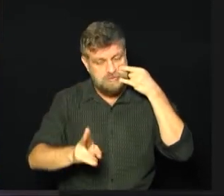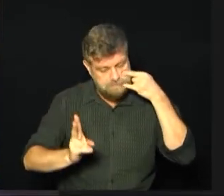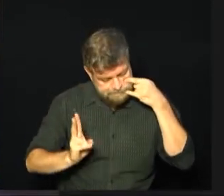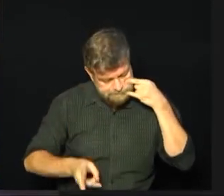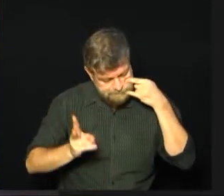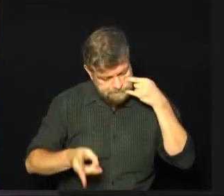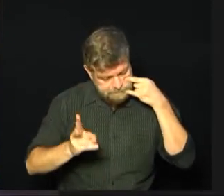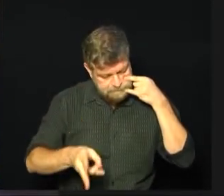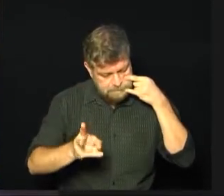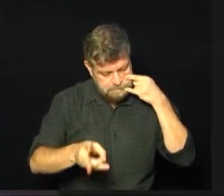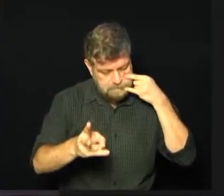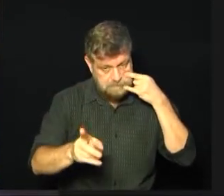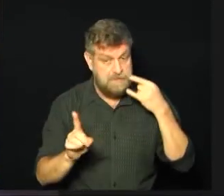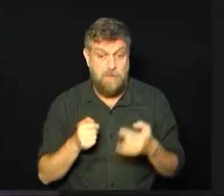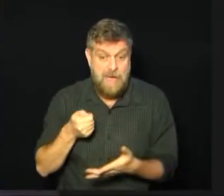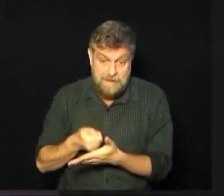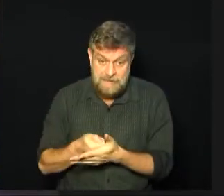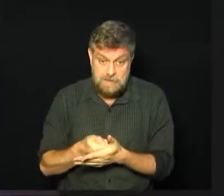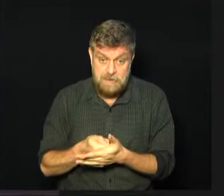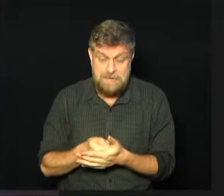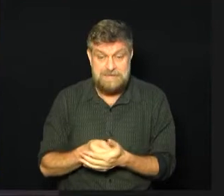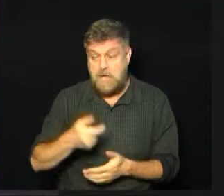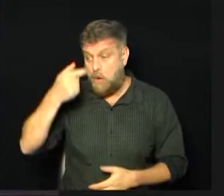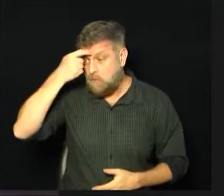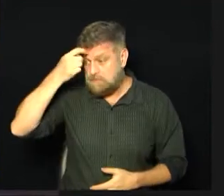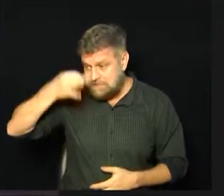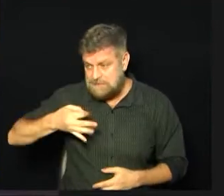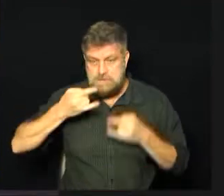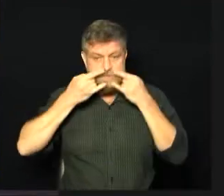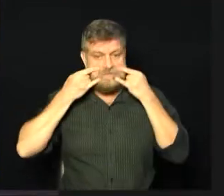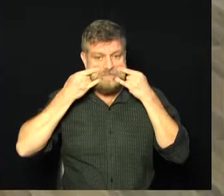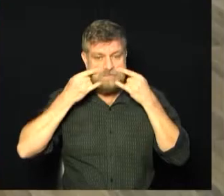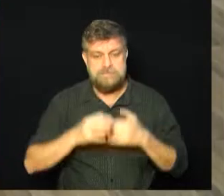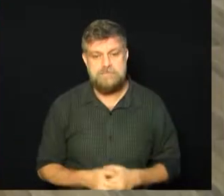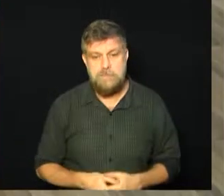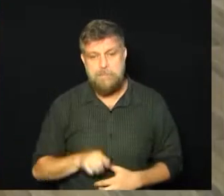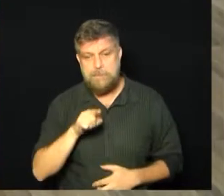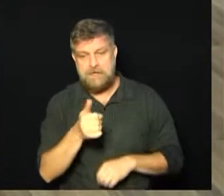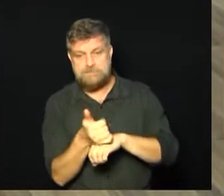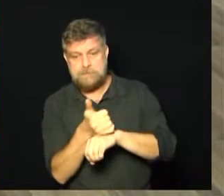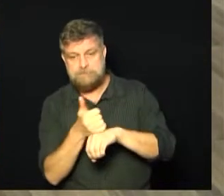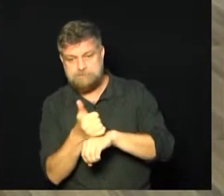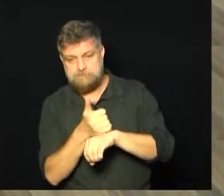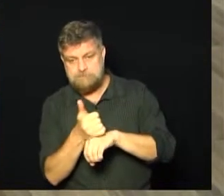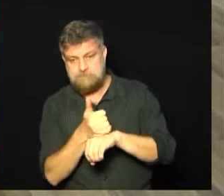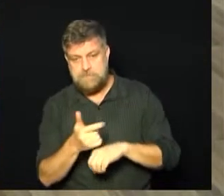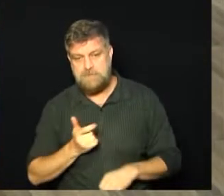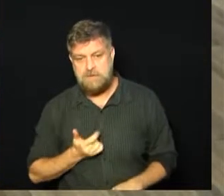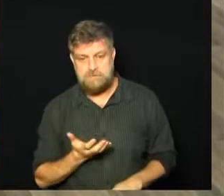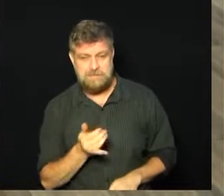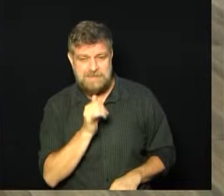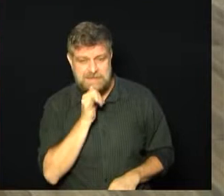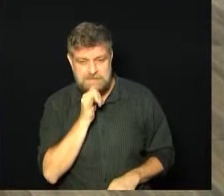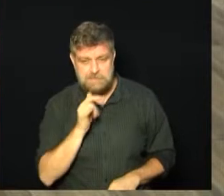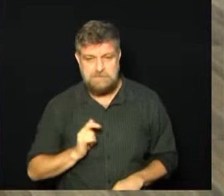máscaras, mesmo que não seja obrigatório. Agora, doutor, como epidemiologista, eu vou colocar uma situação. A gente